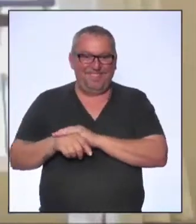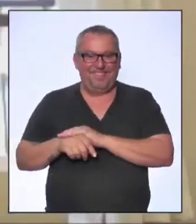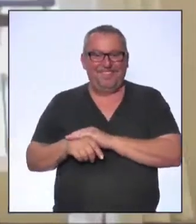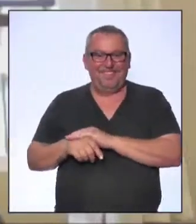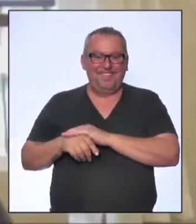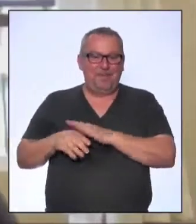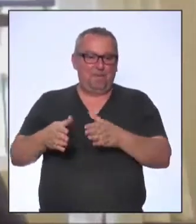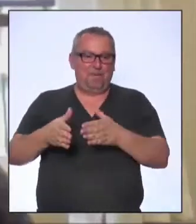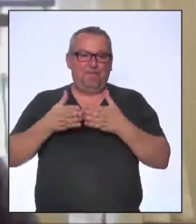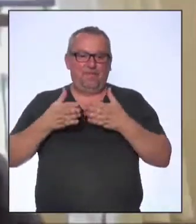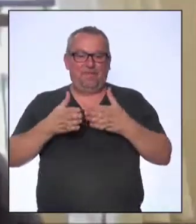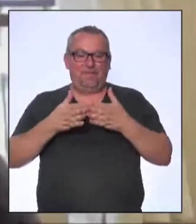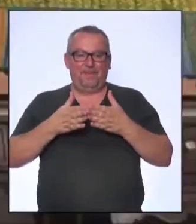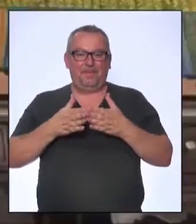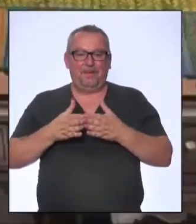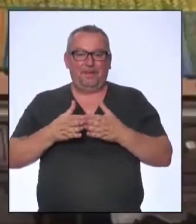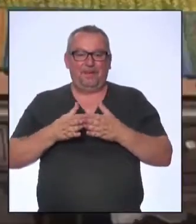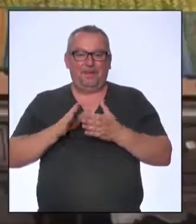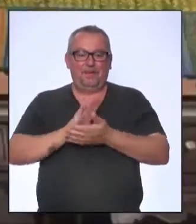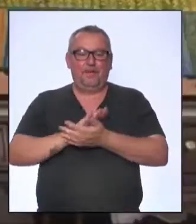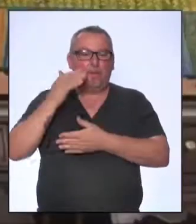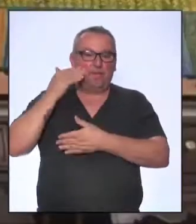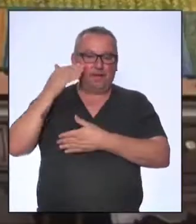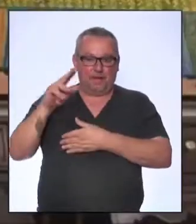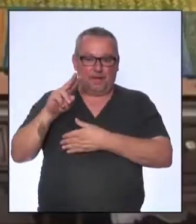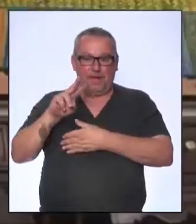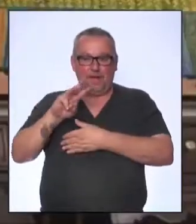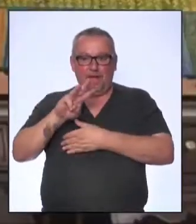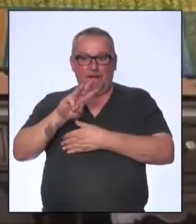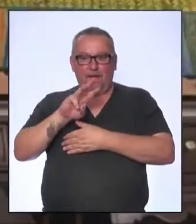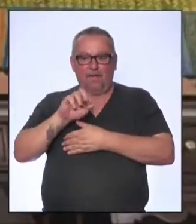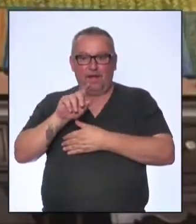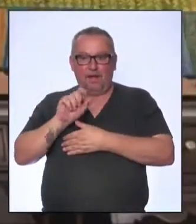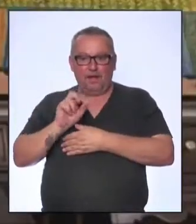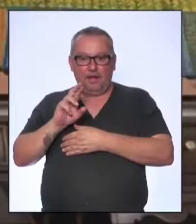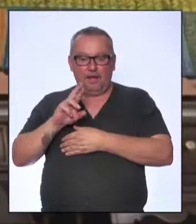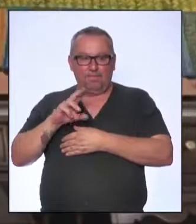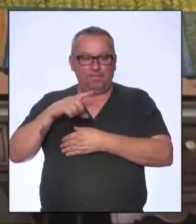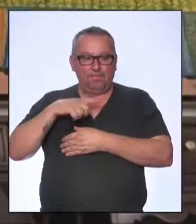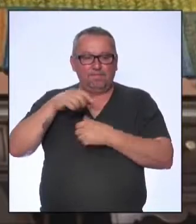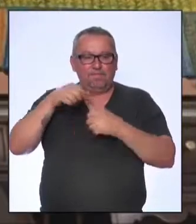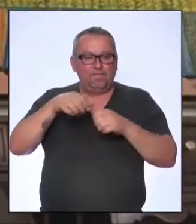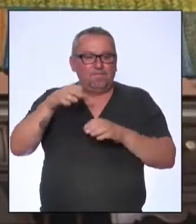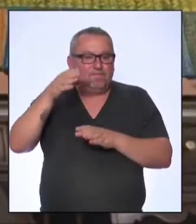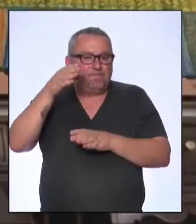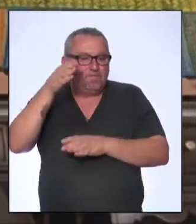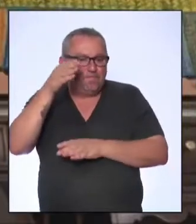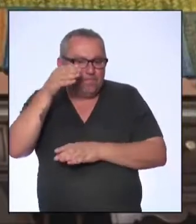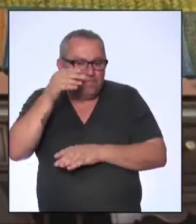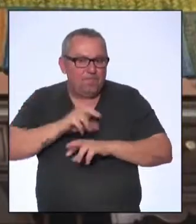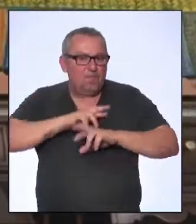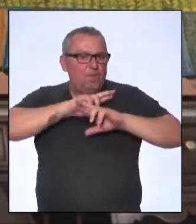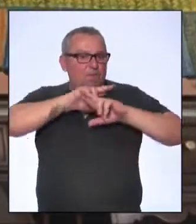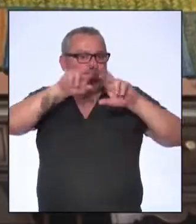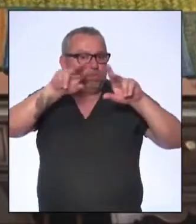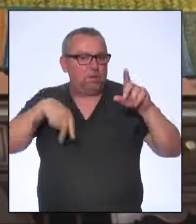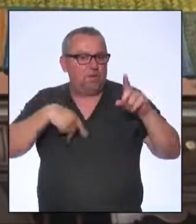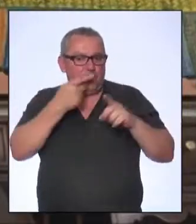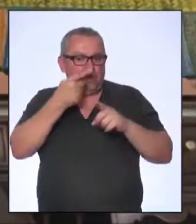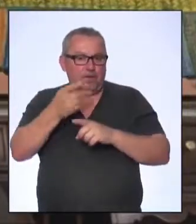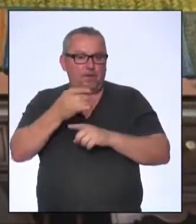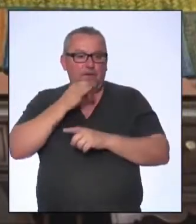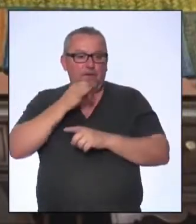Obrigada, Wagner. Eu fiquei muito curiosa de várias coisas que você falou.